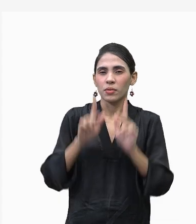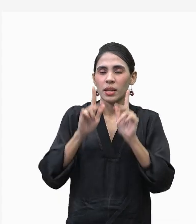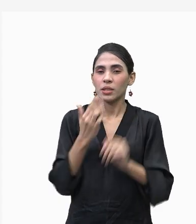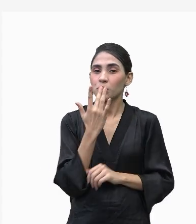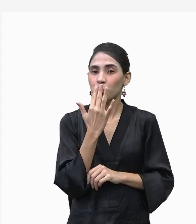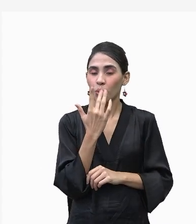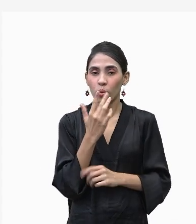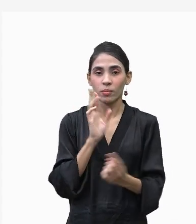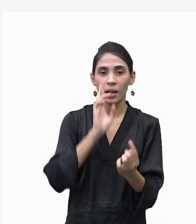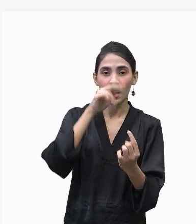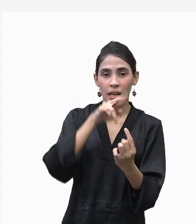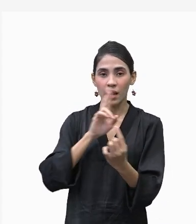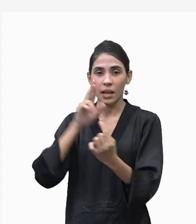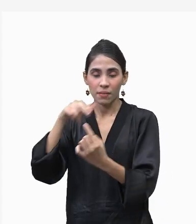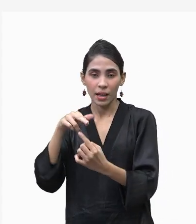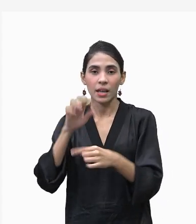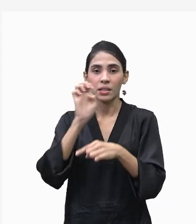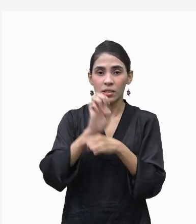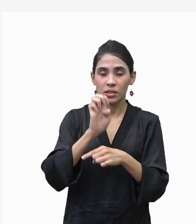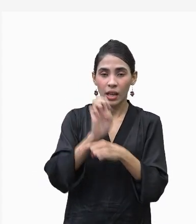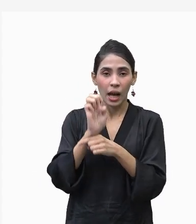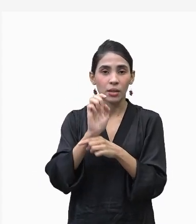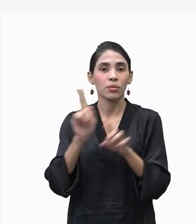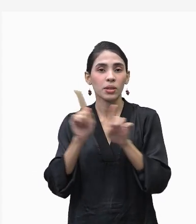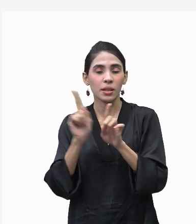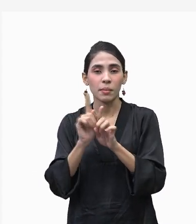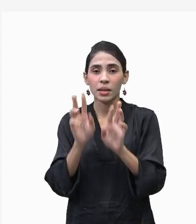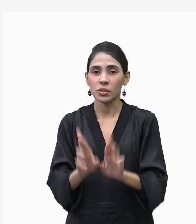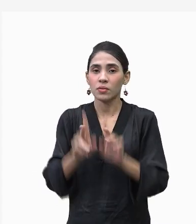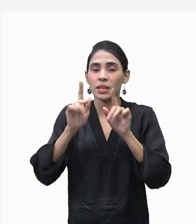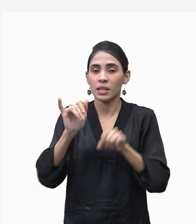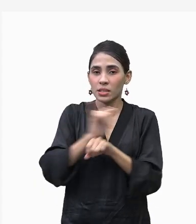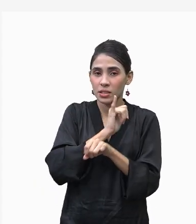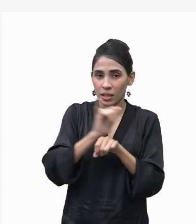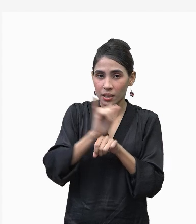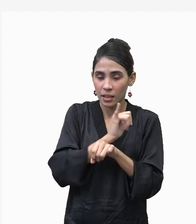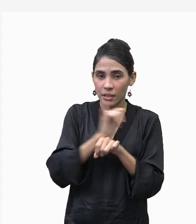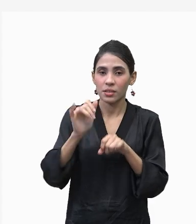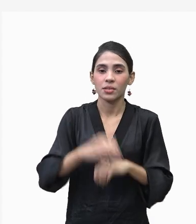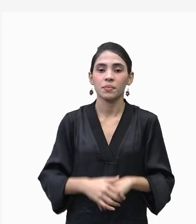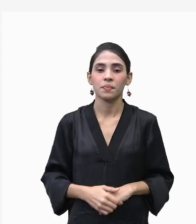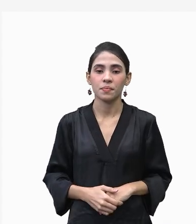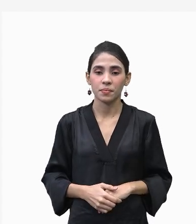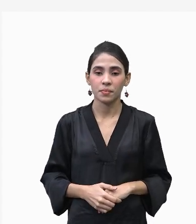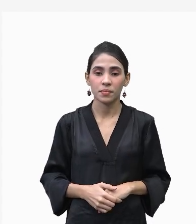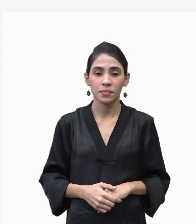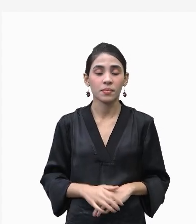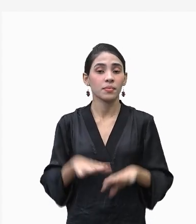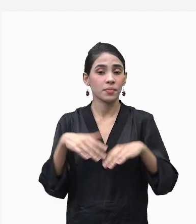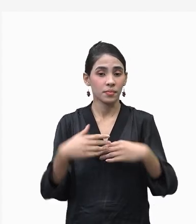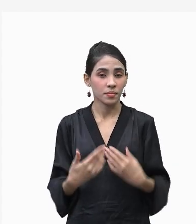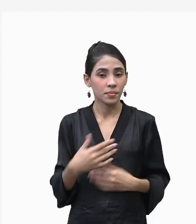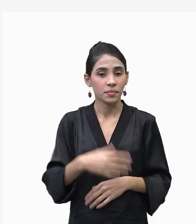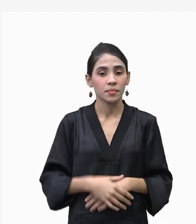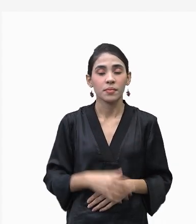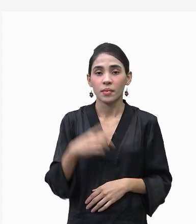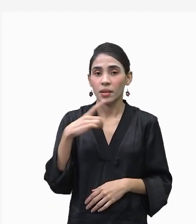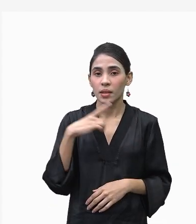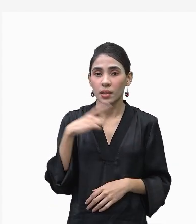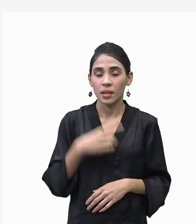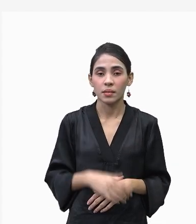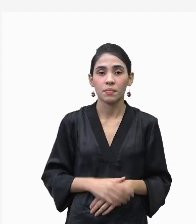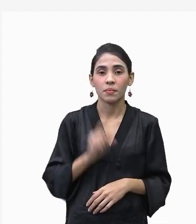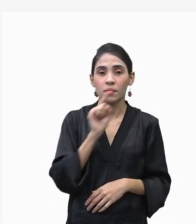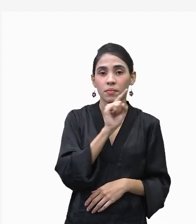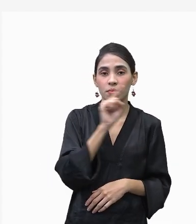essas diferentes estratégias dentro de cada uma dessas unidades territoriais. Então nós temos os territórios